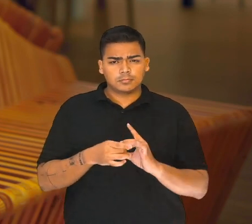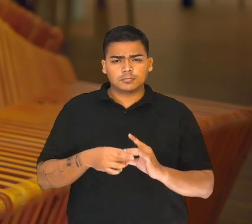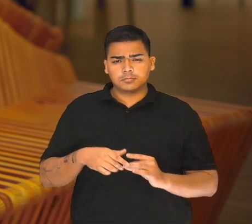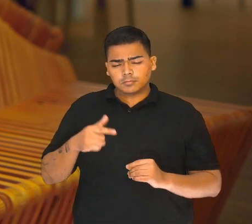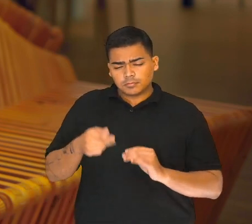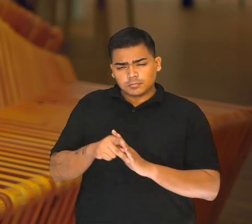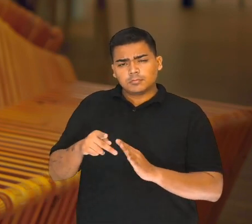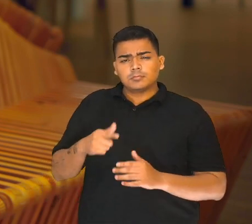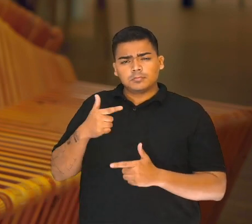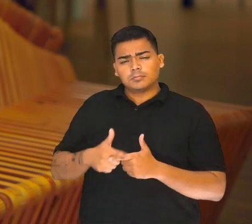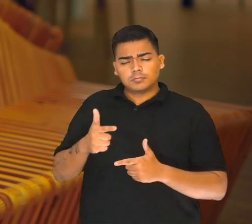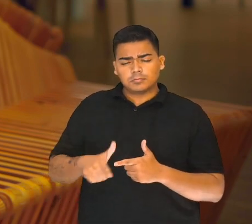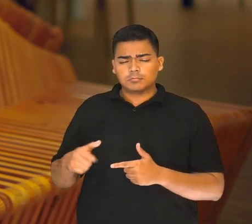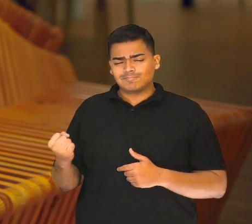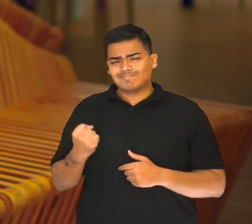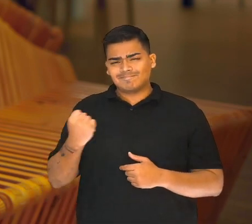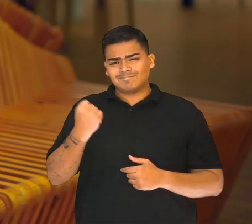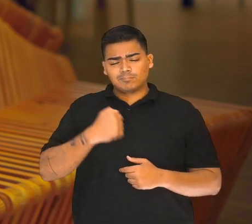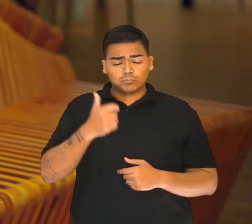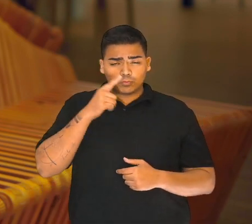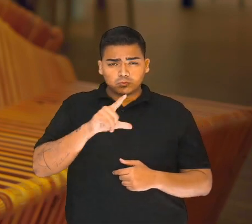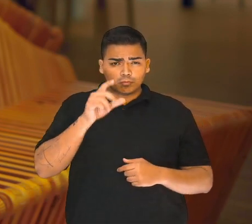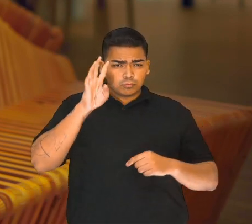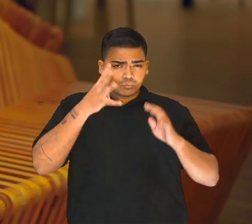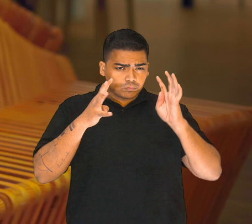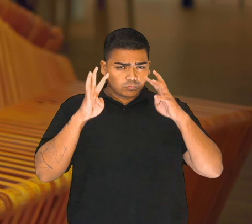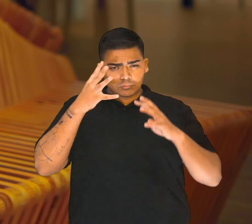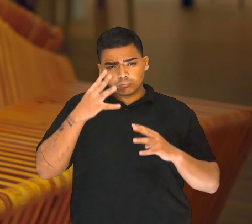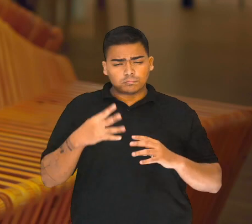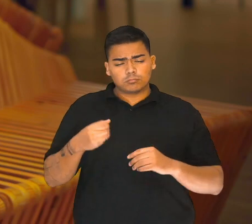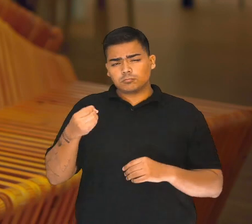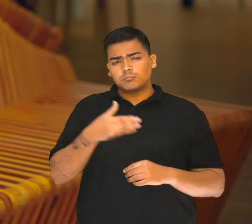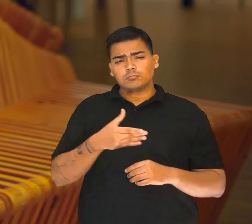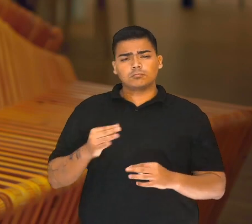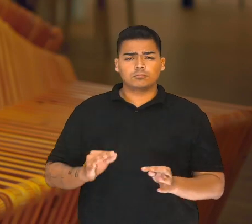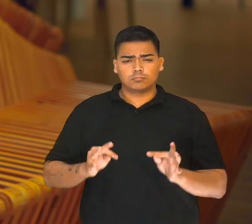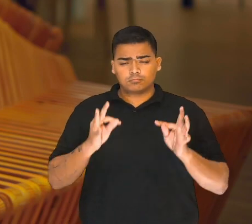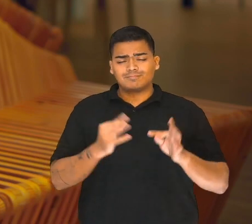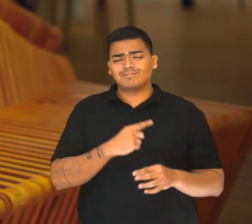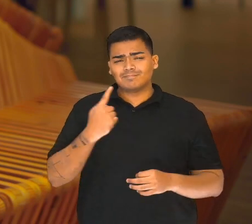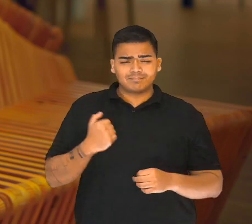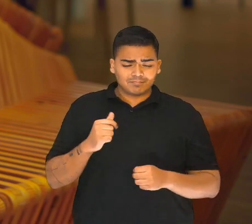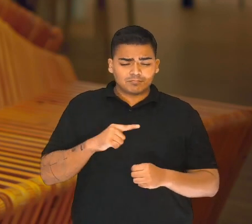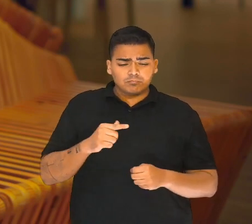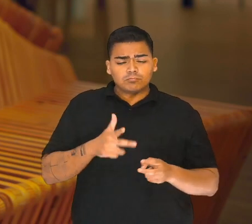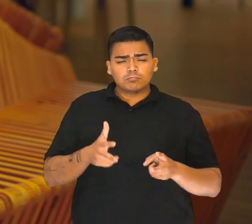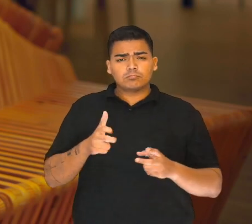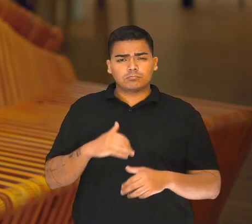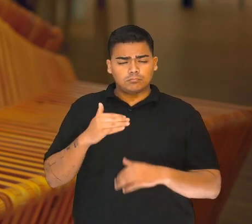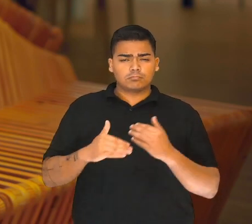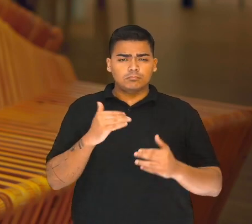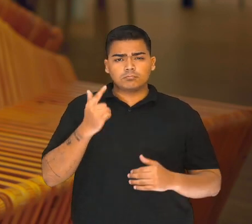né, buscar no mercado problemas relevantes para serem solucionados com as novas tecnologias que estavam